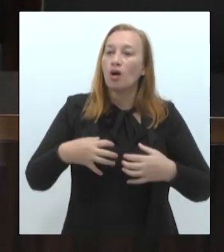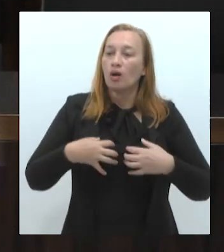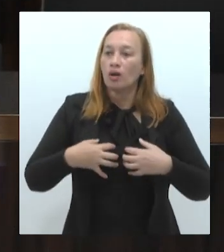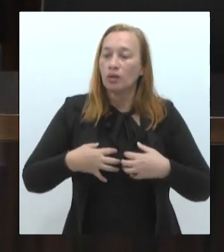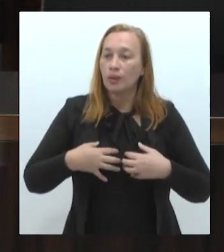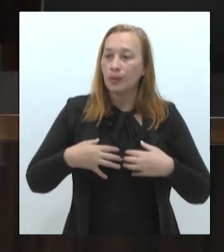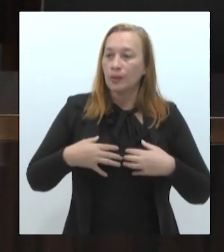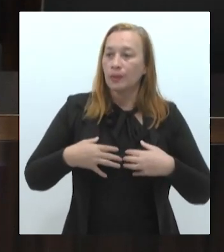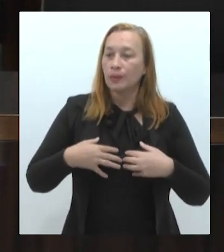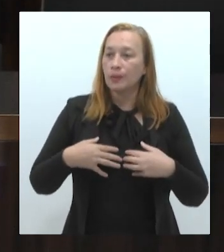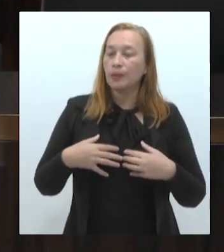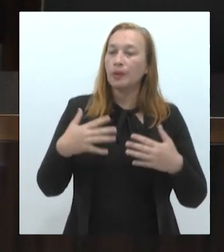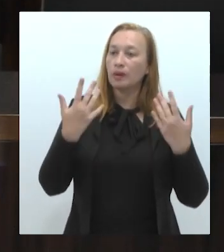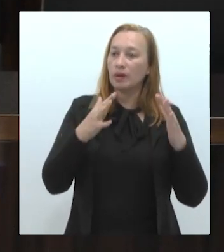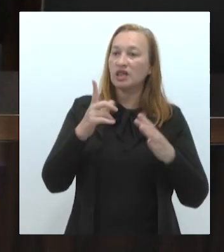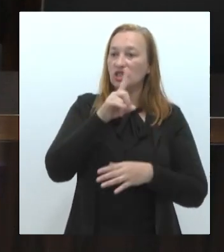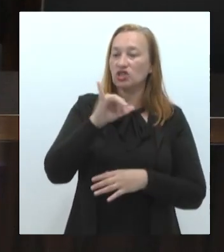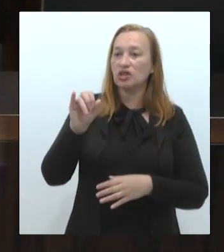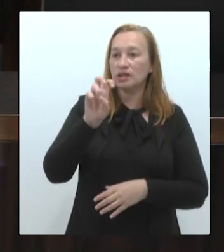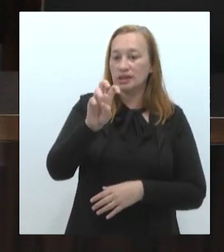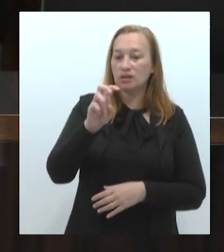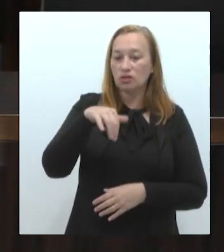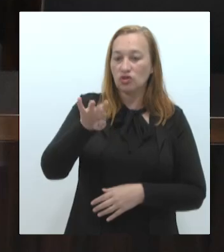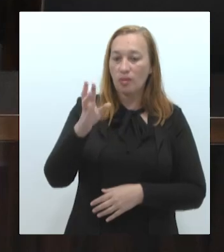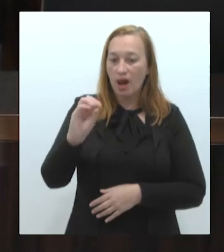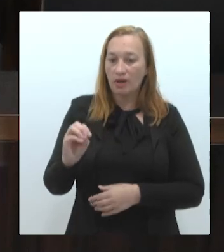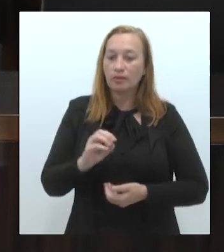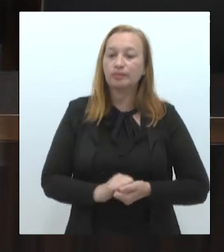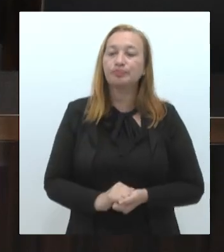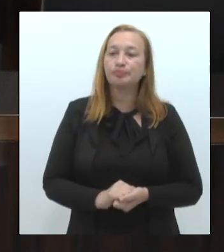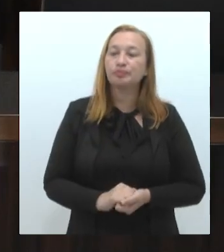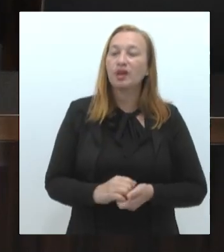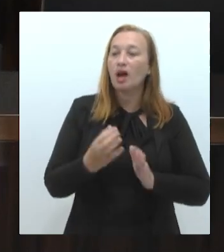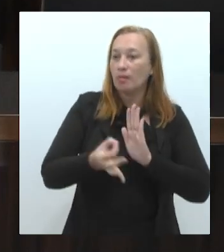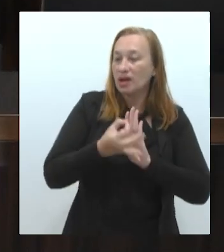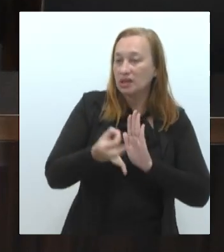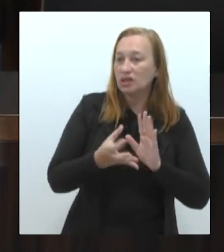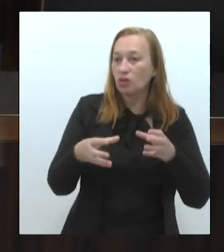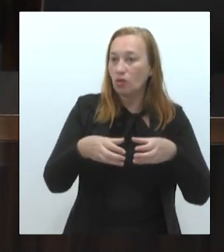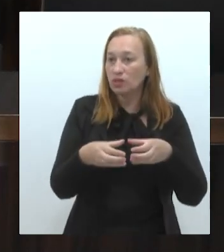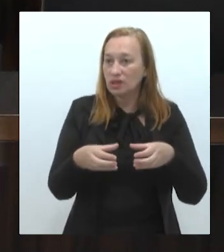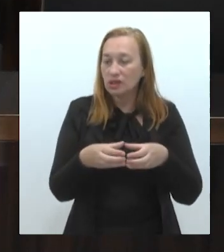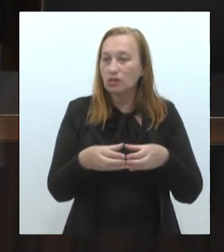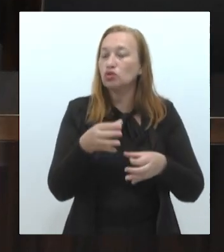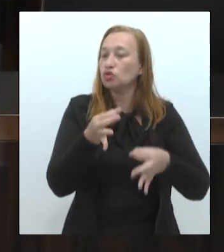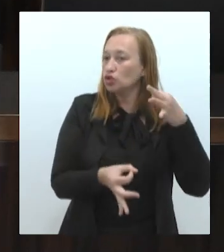ser celebrado anualmente no dia 5 de maio. Pareceres a comissões